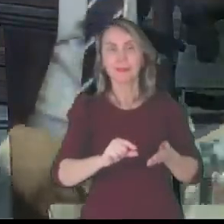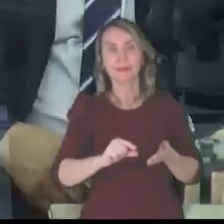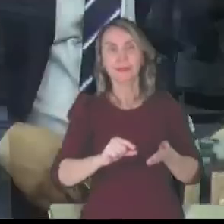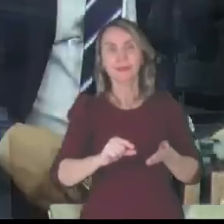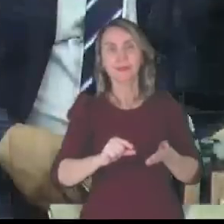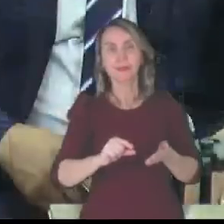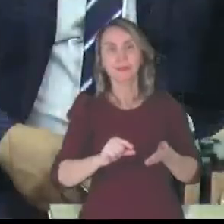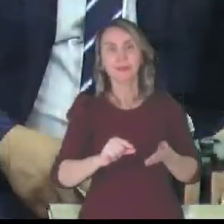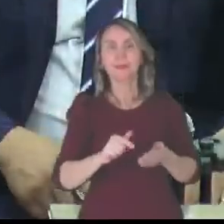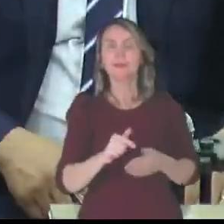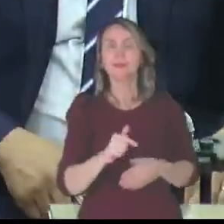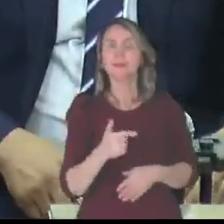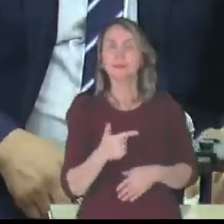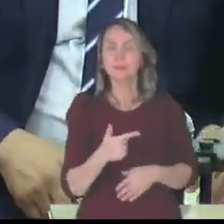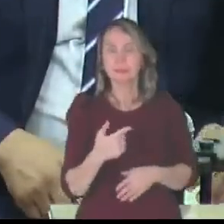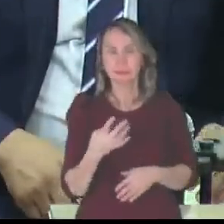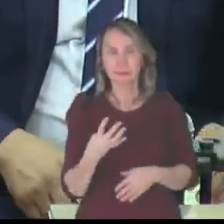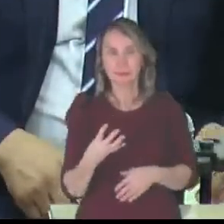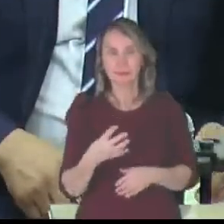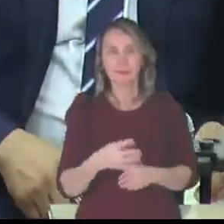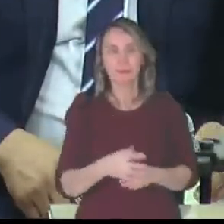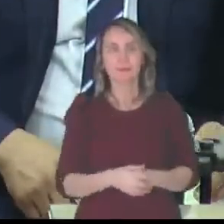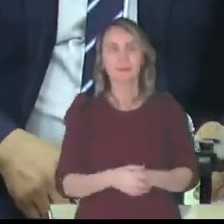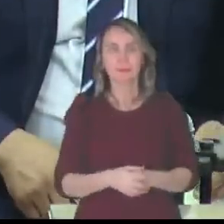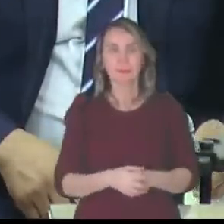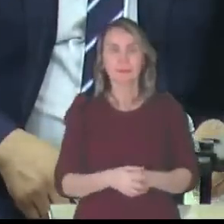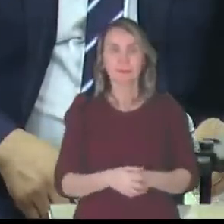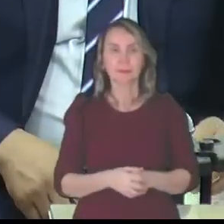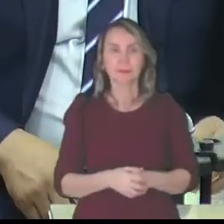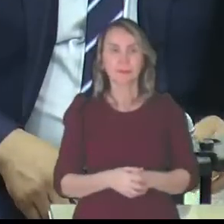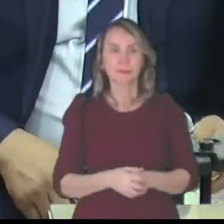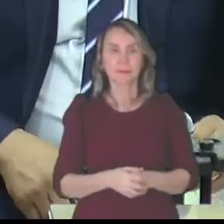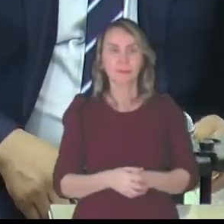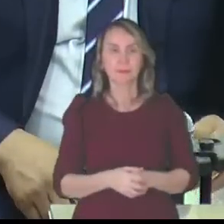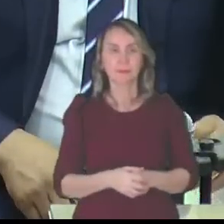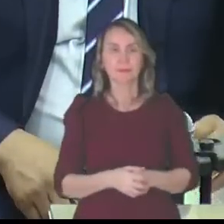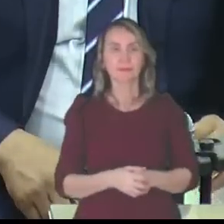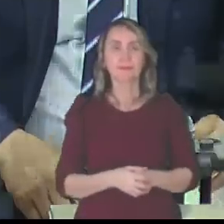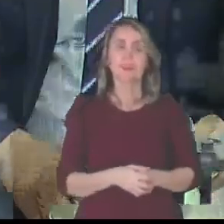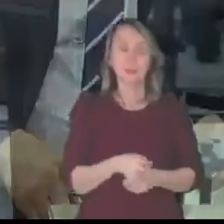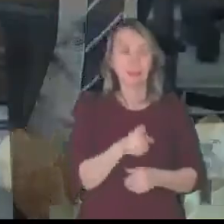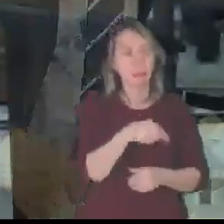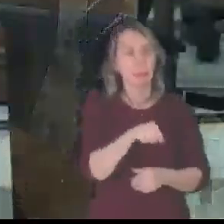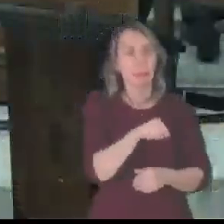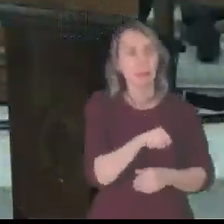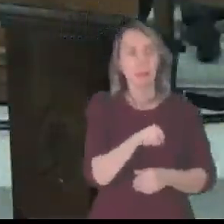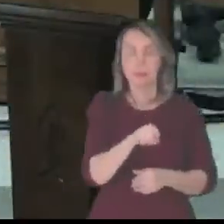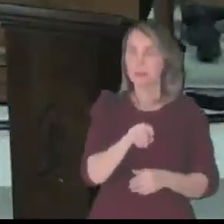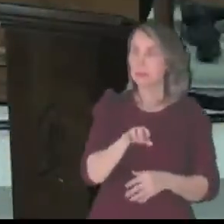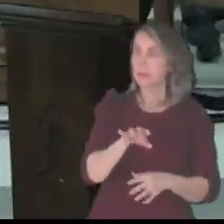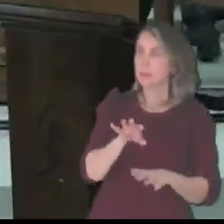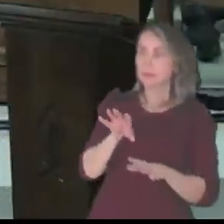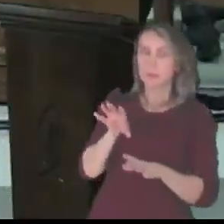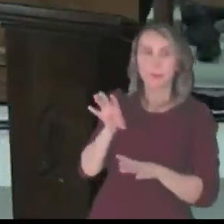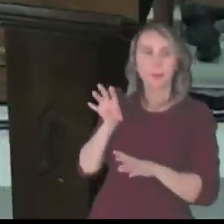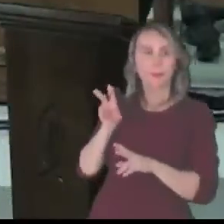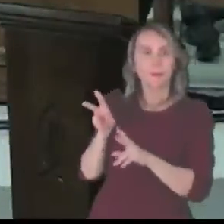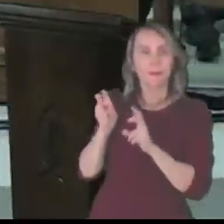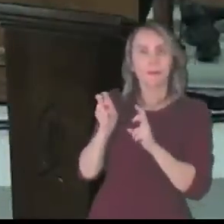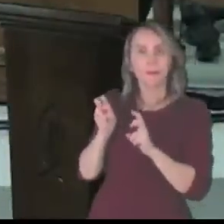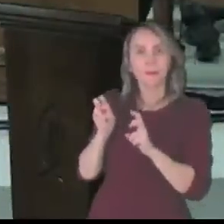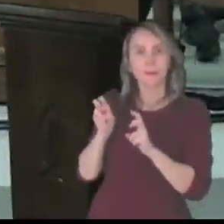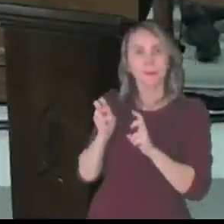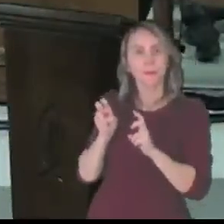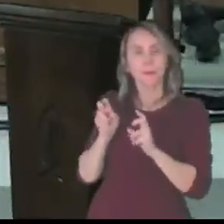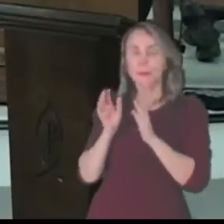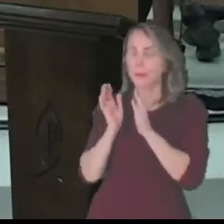de número 24 glória a Deus e ouvindo eles isto unânimes levantaram a